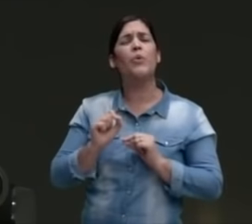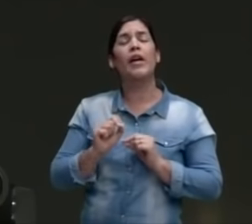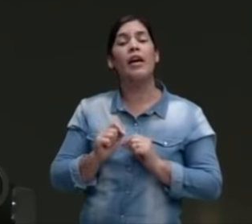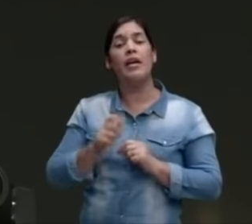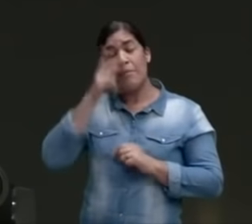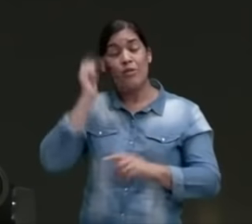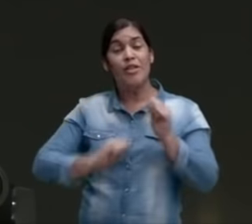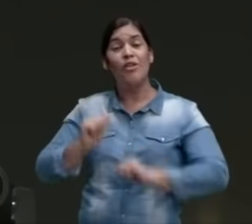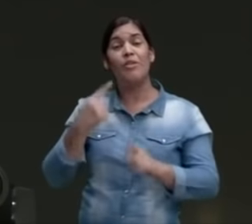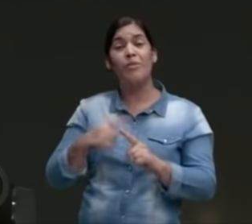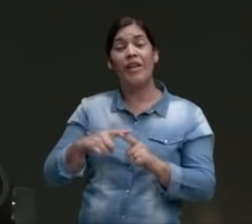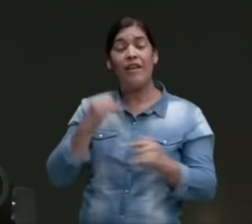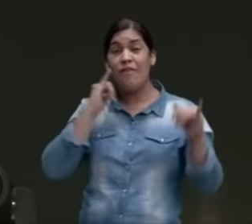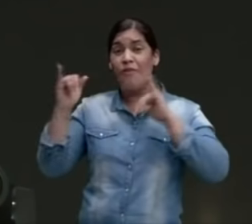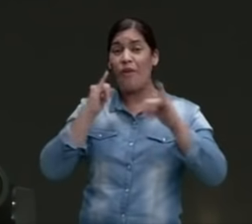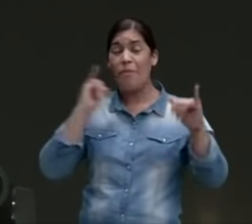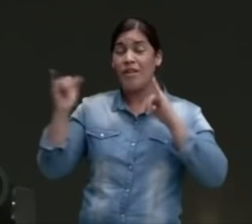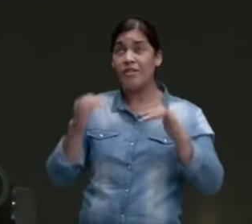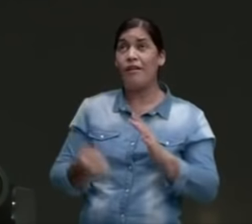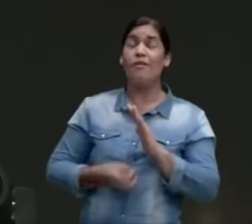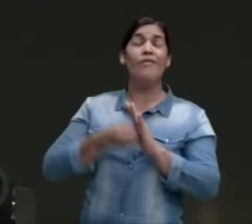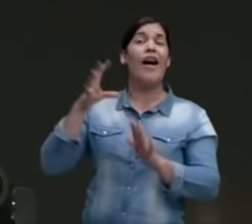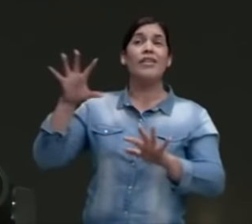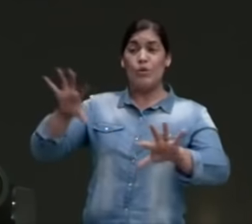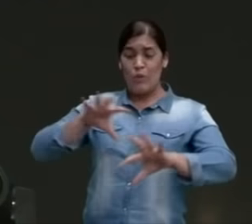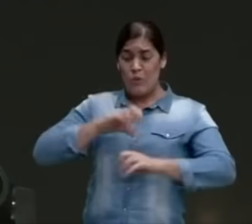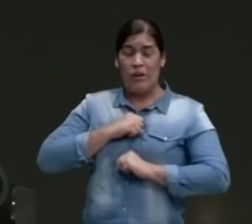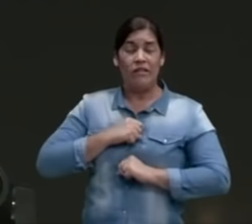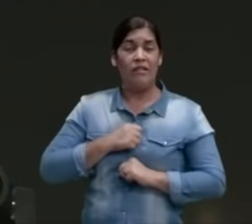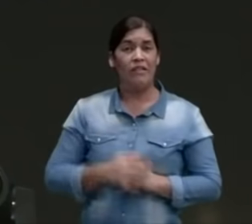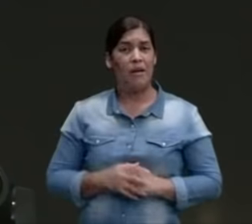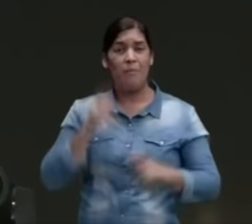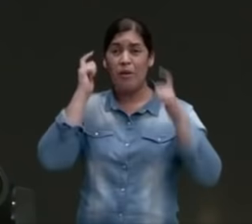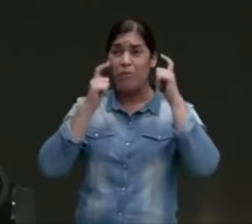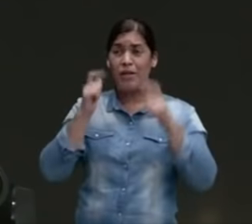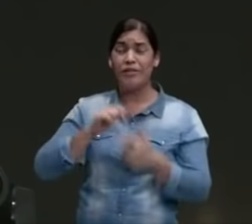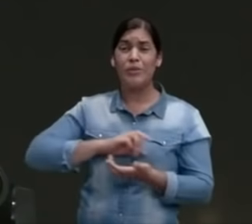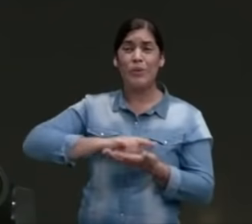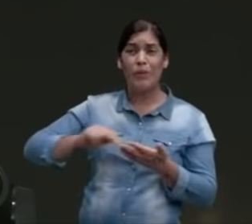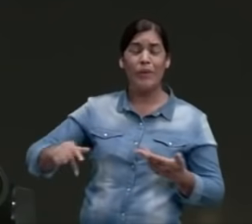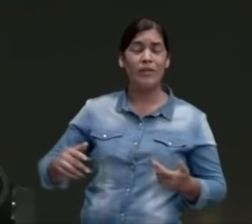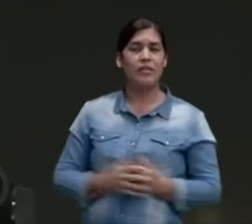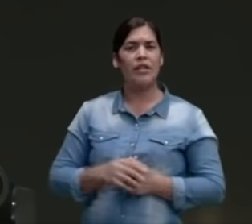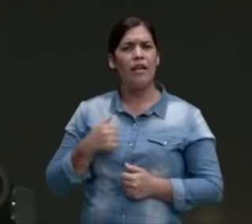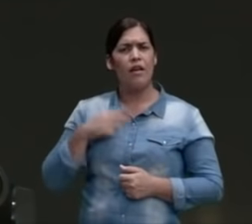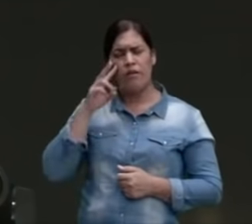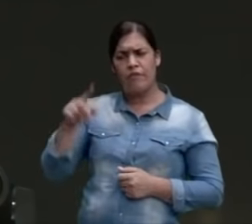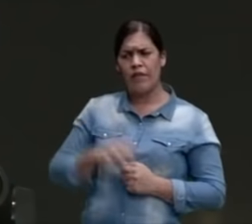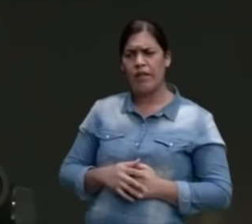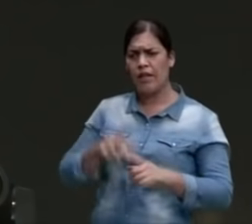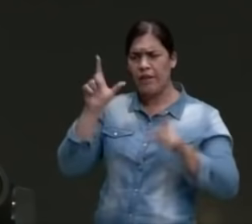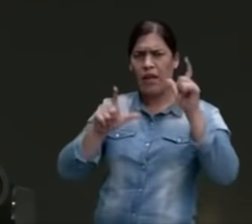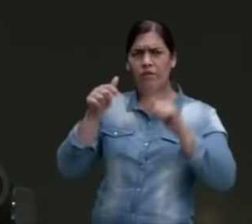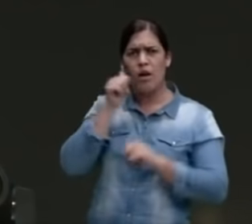pessoas ansiosas, pessoas com medo. Então, eu lembro, teve um dia aí que eu vi uma matéria lá da baleia que